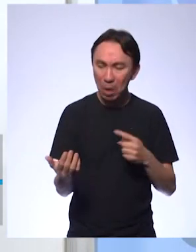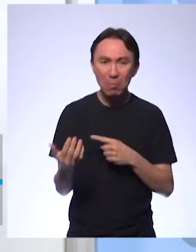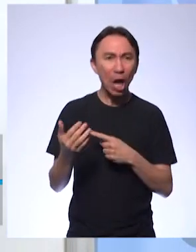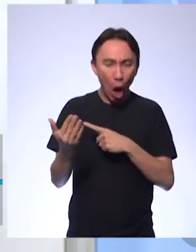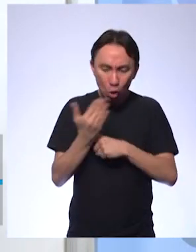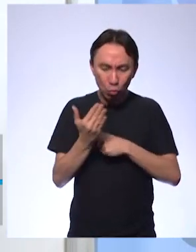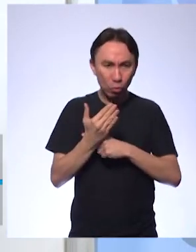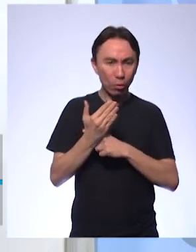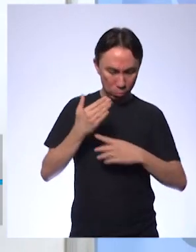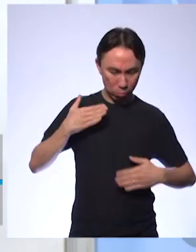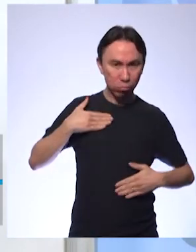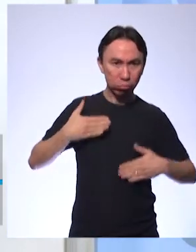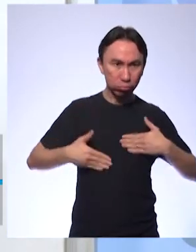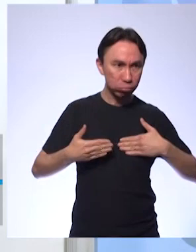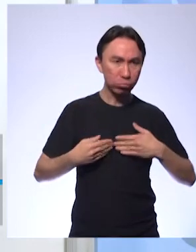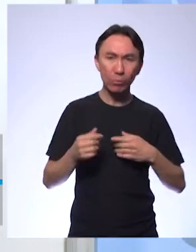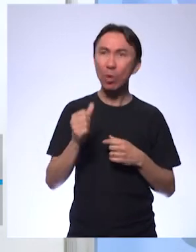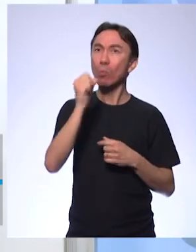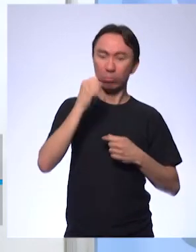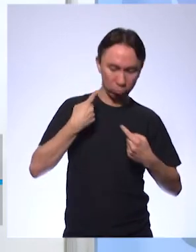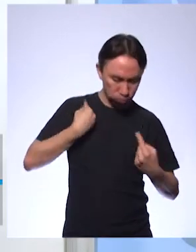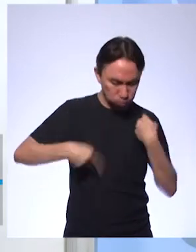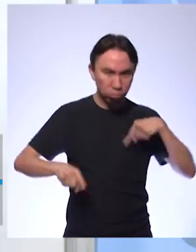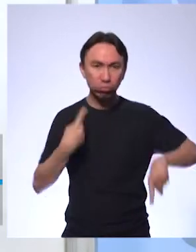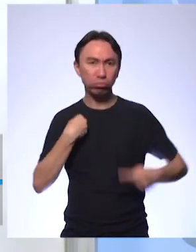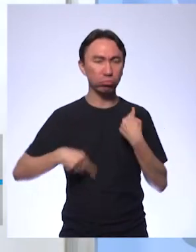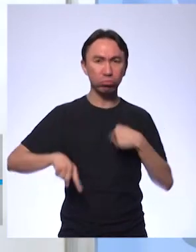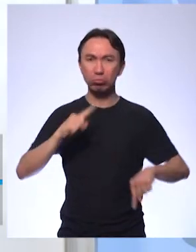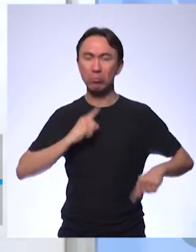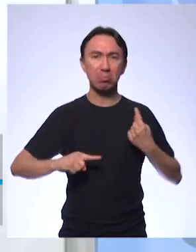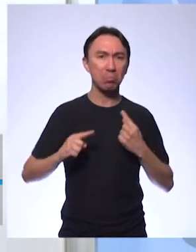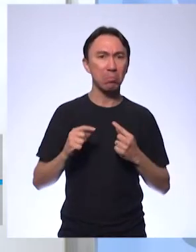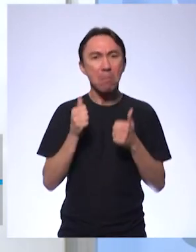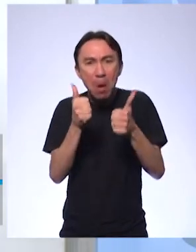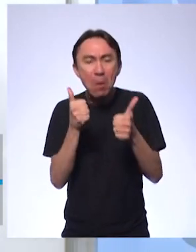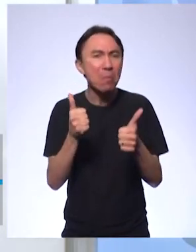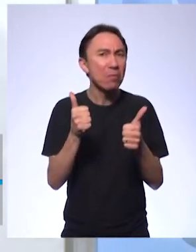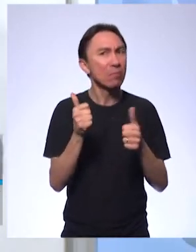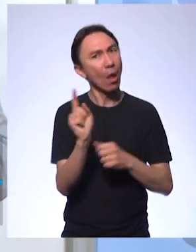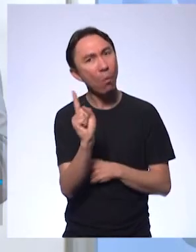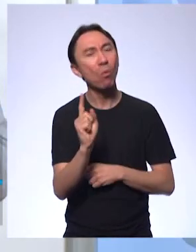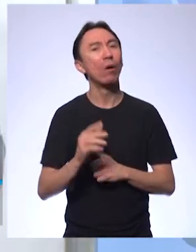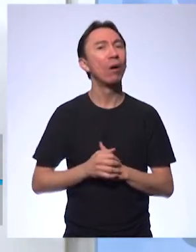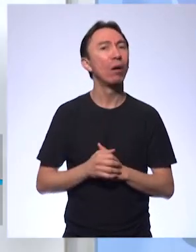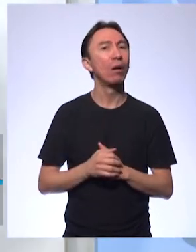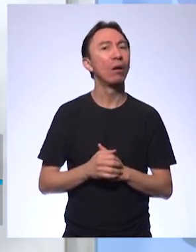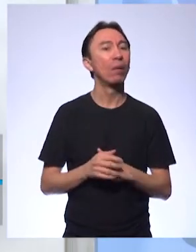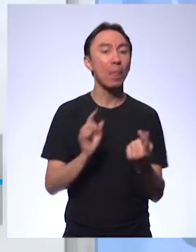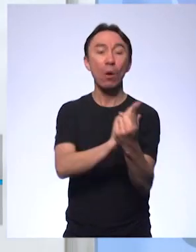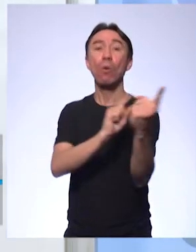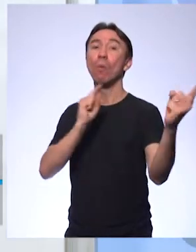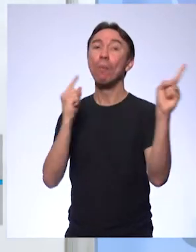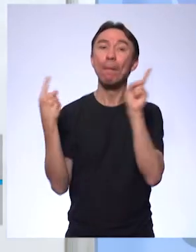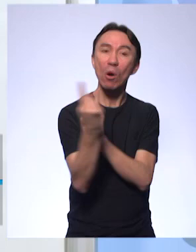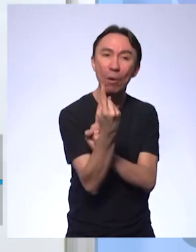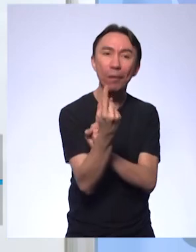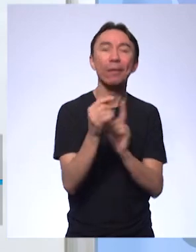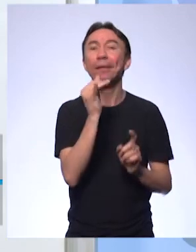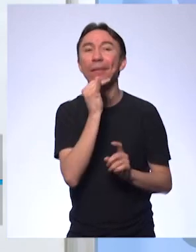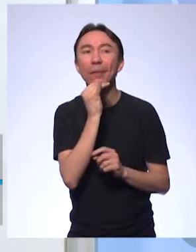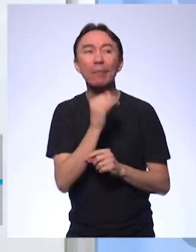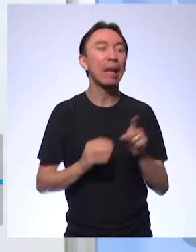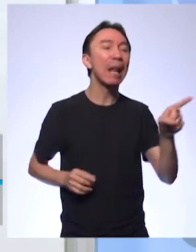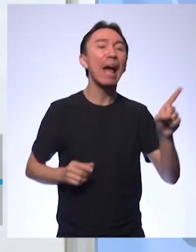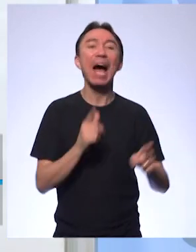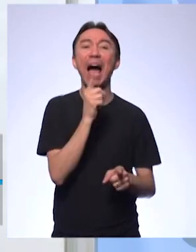o meu funcionamento biológico. Você sabia dessa? E ao contrário, um pouquinho contrário disso, é assim, se eu tomar água de rio e tal,